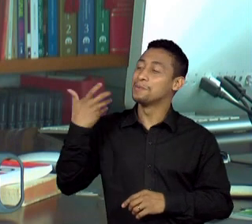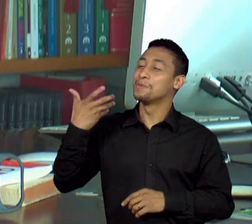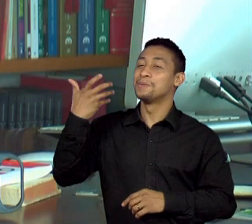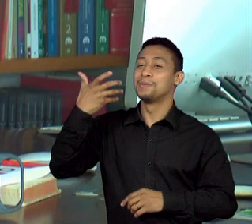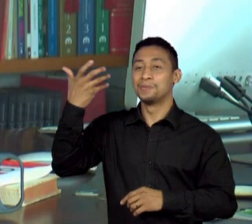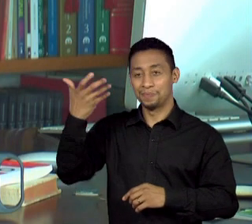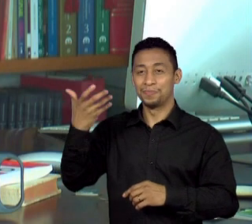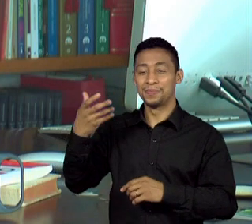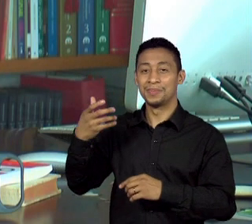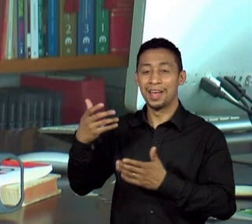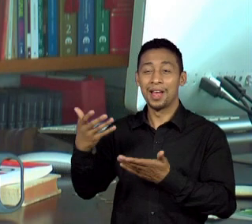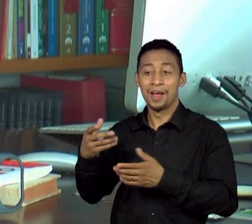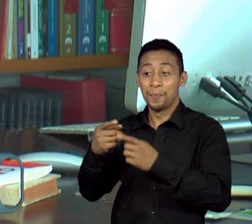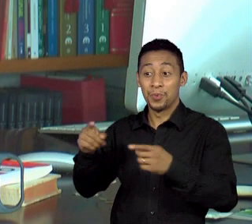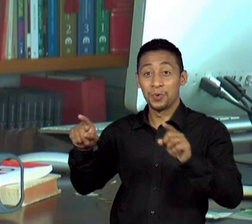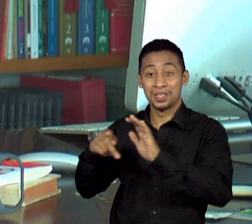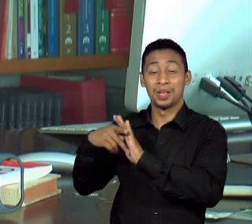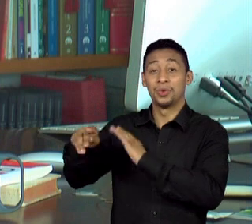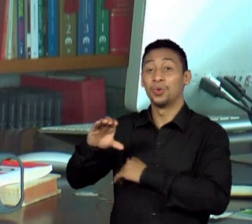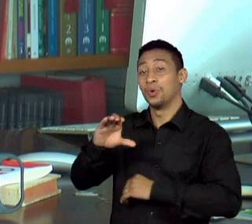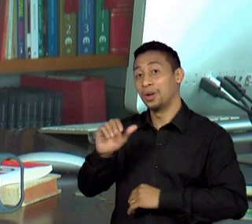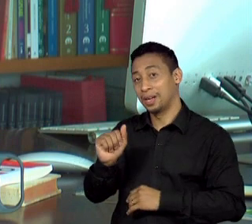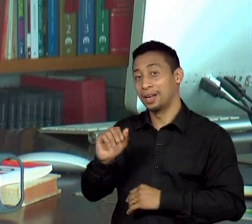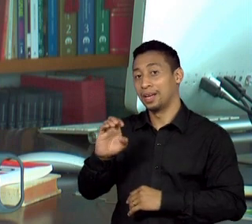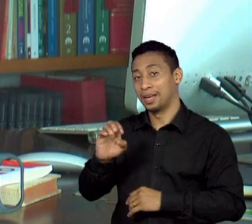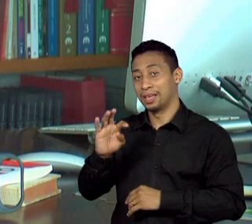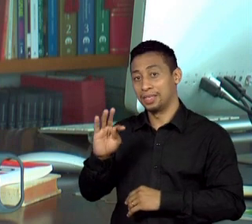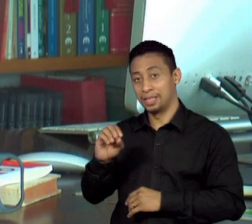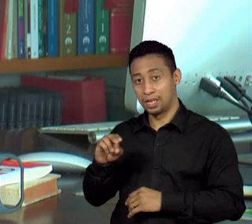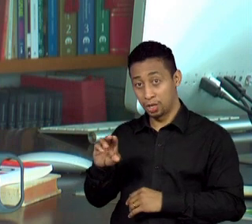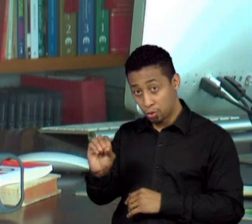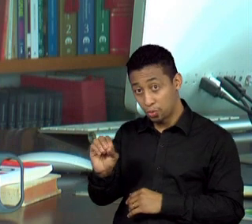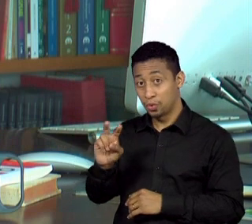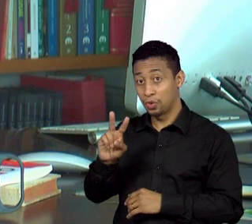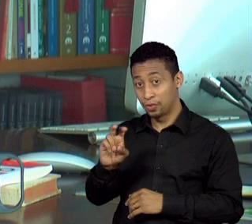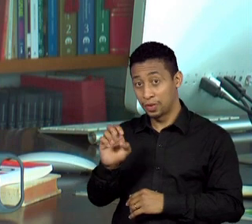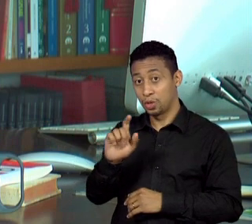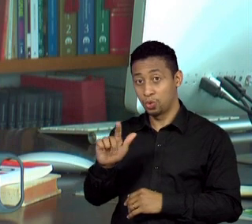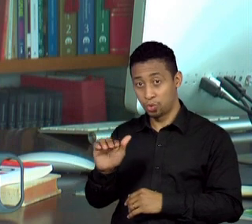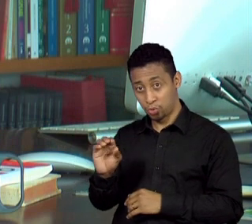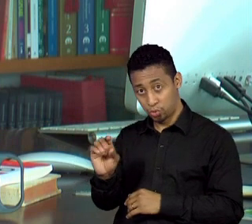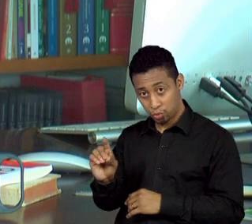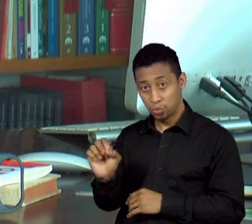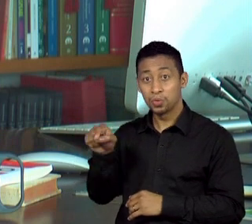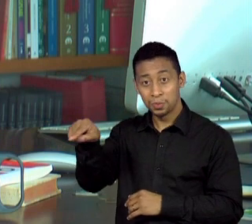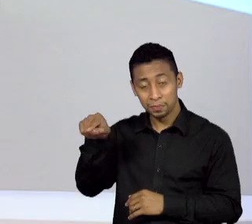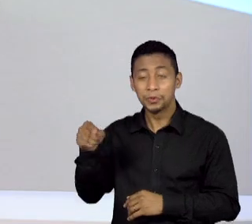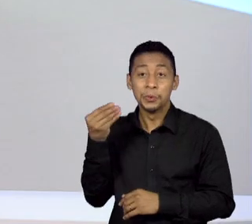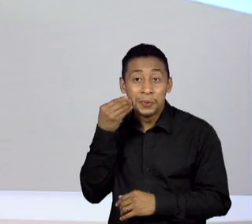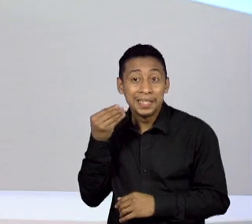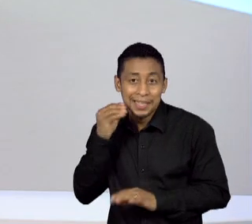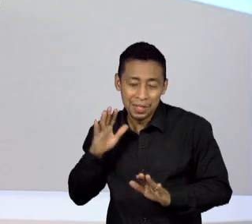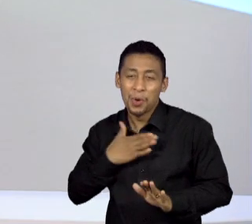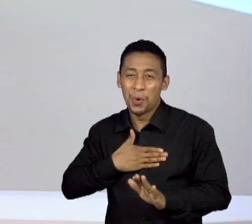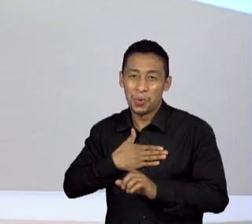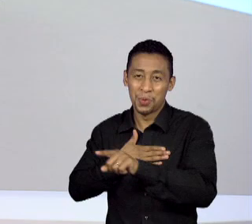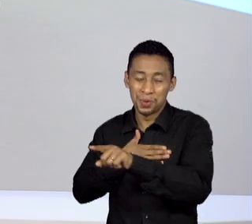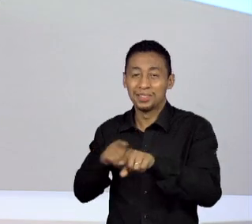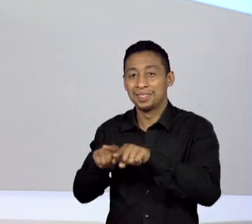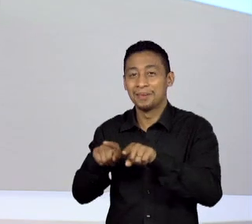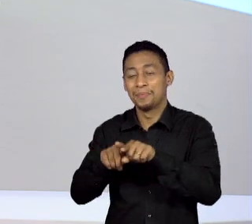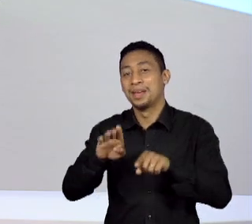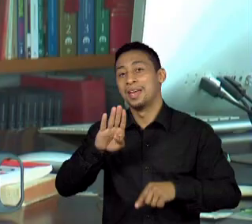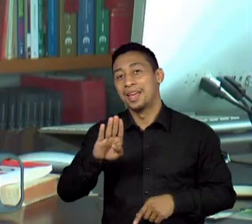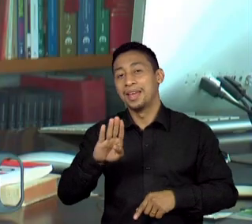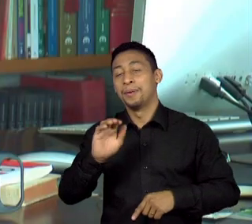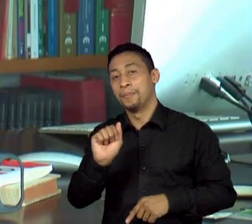linda, lançada essa semana. Então, Caetano, eu continuo ouvindo Caetano. Eu gosto muito do Baiana System, acho